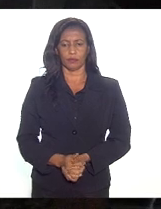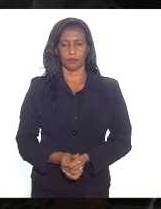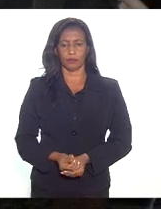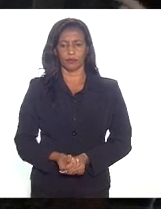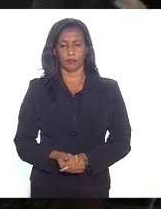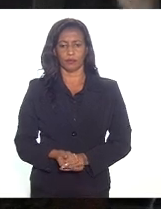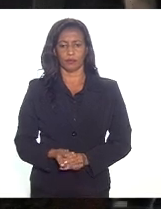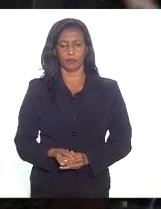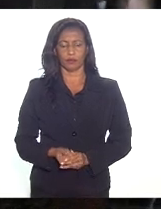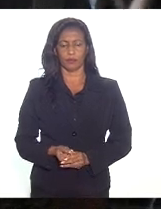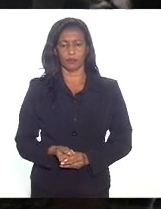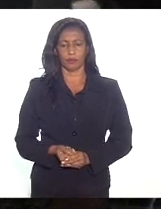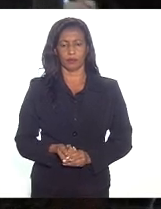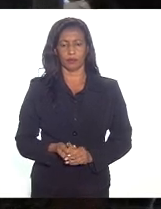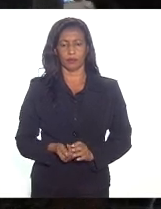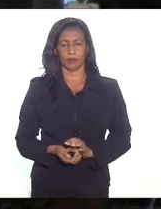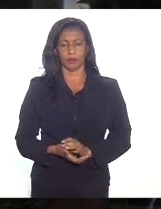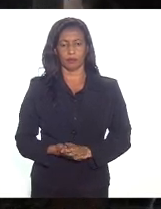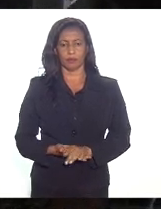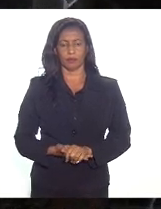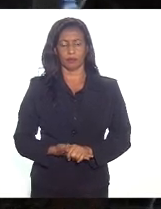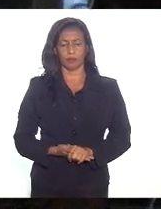Deputado Noel de Carvalho.